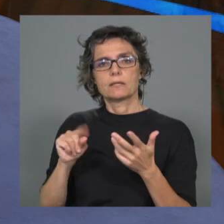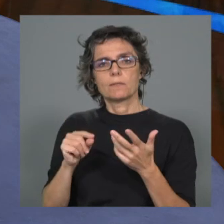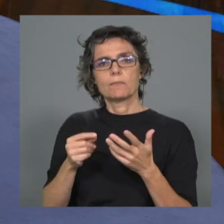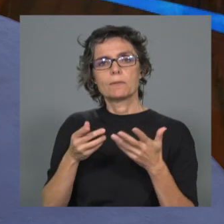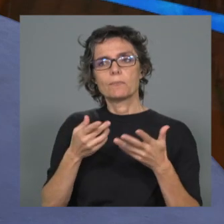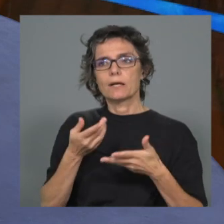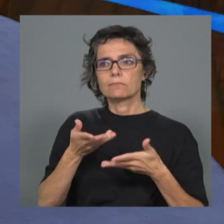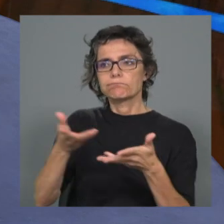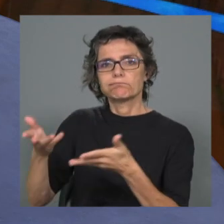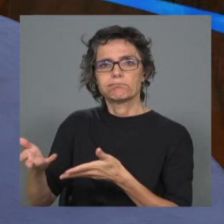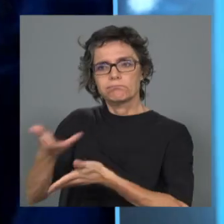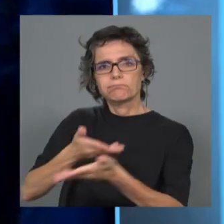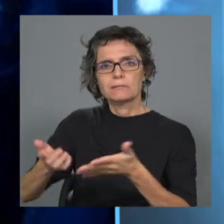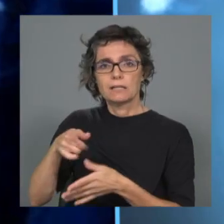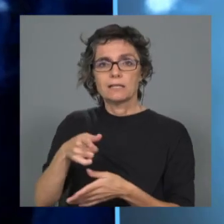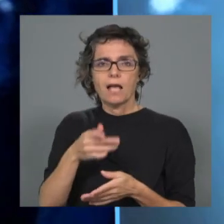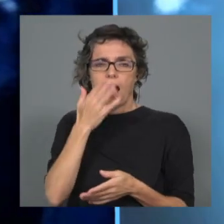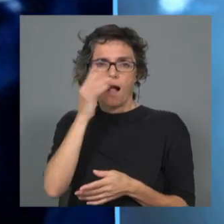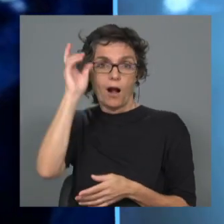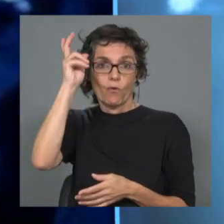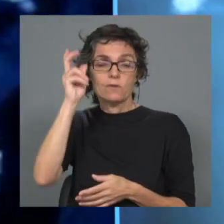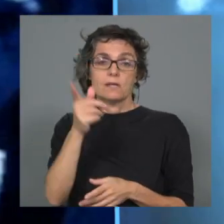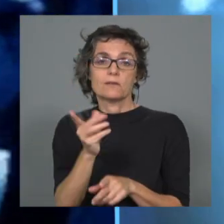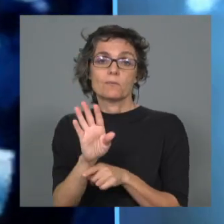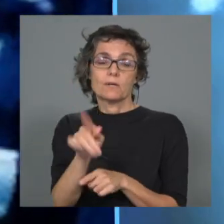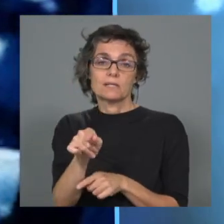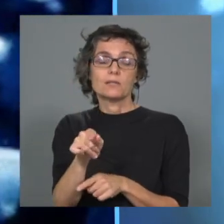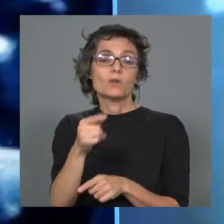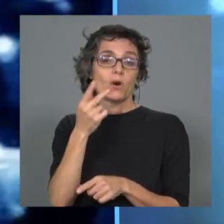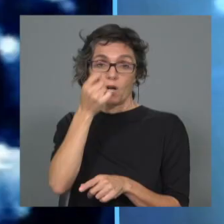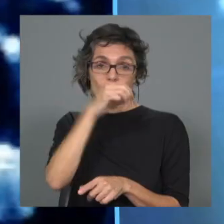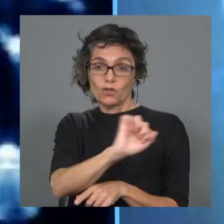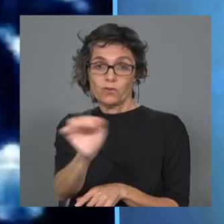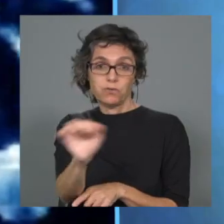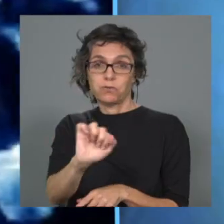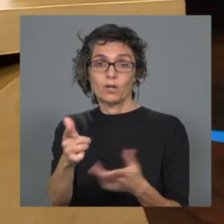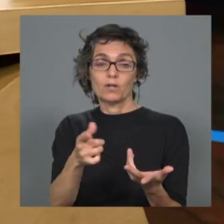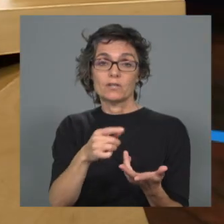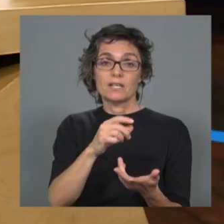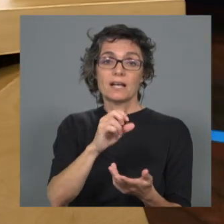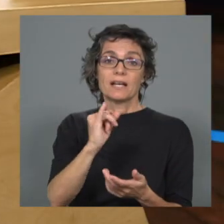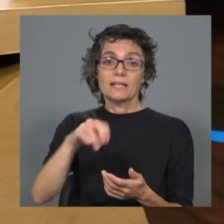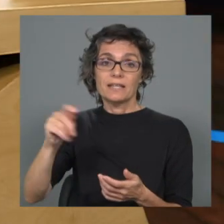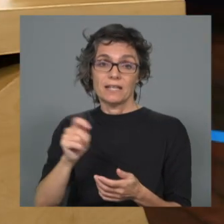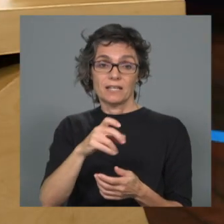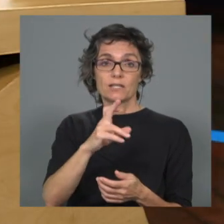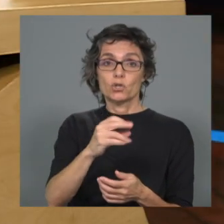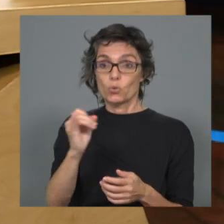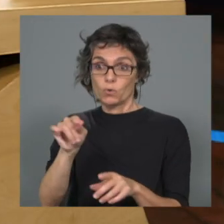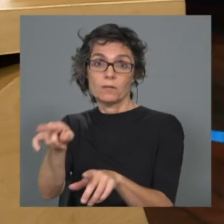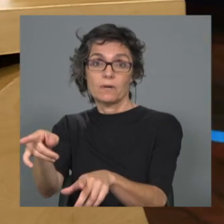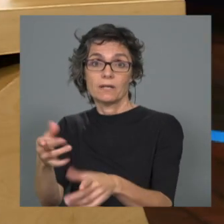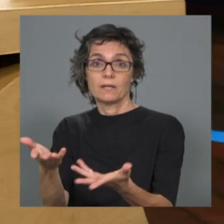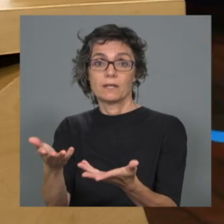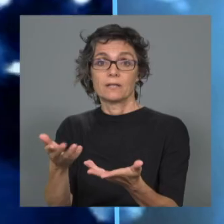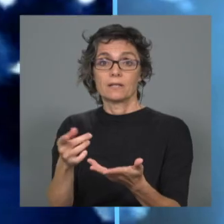parecem conceitos, mas são aplicados à sua história de Tcherno, à história da Inês, à história do Rui também, que fez também com todo este